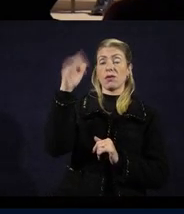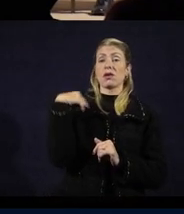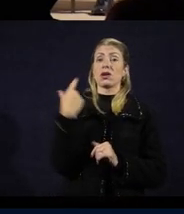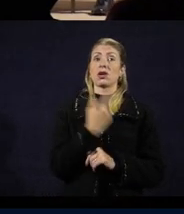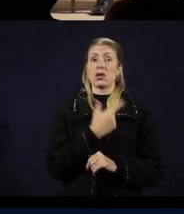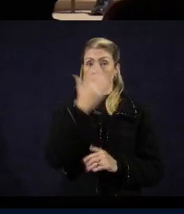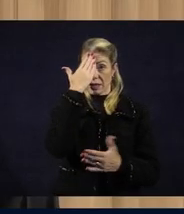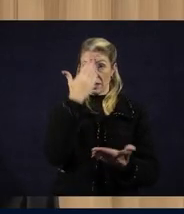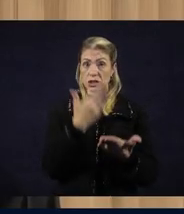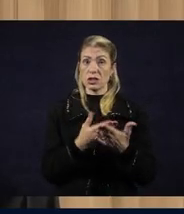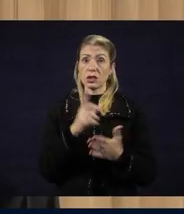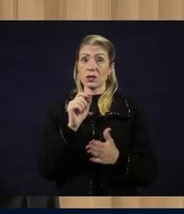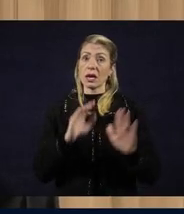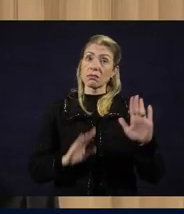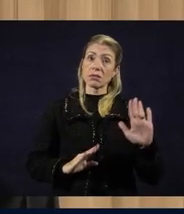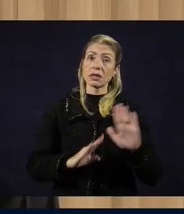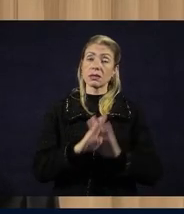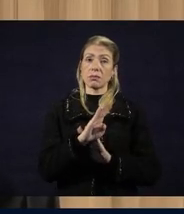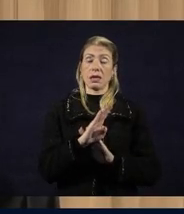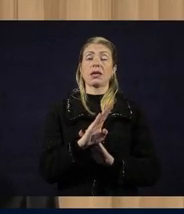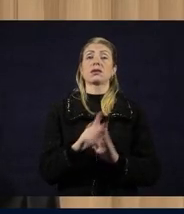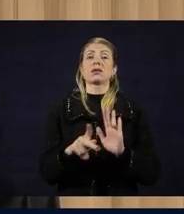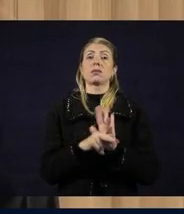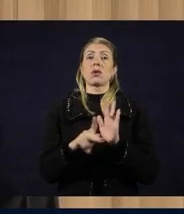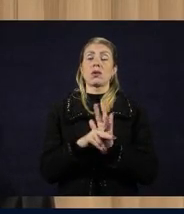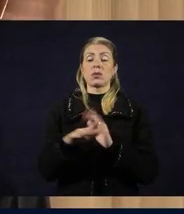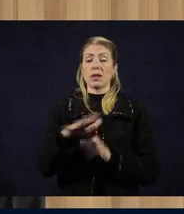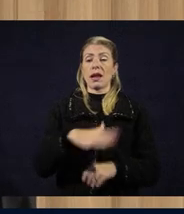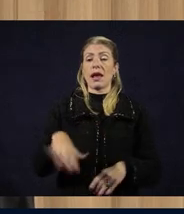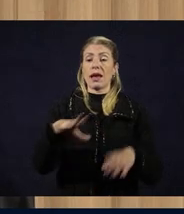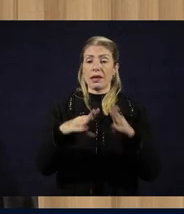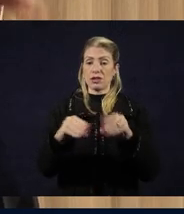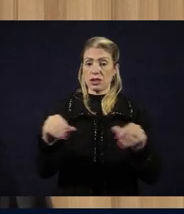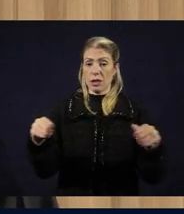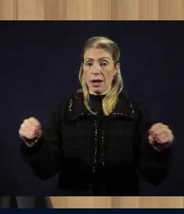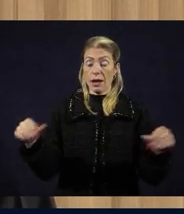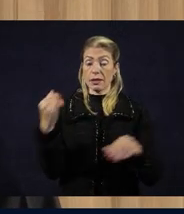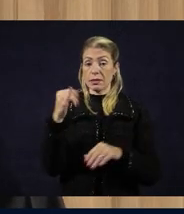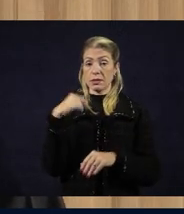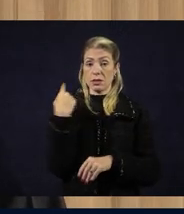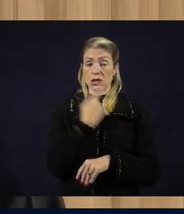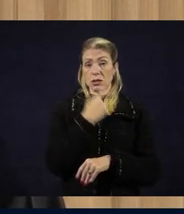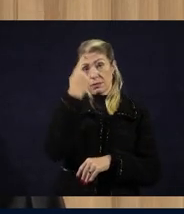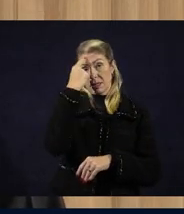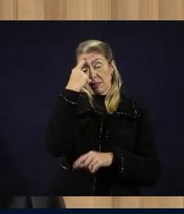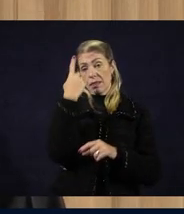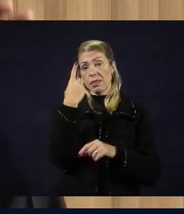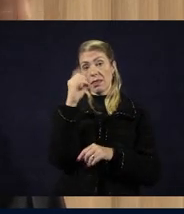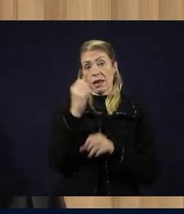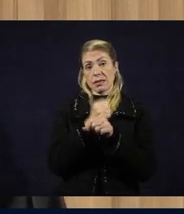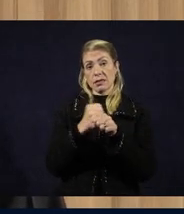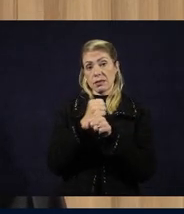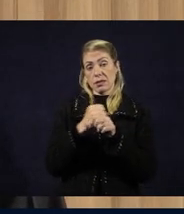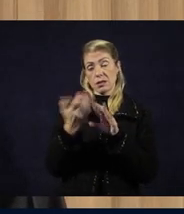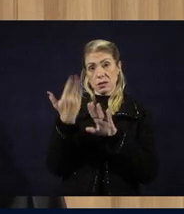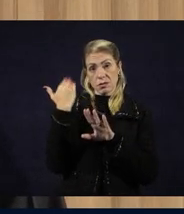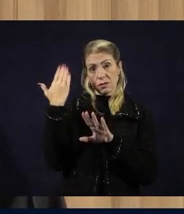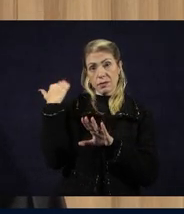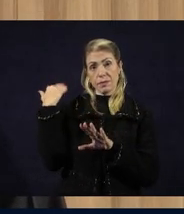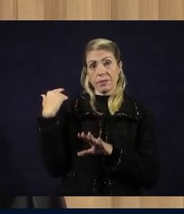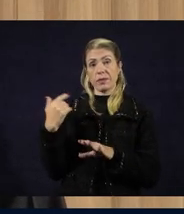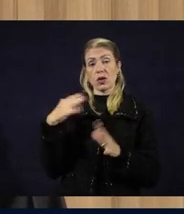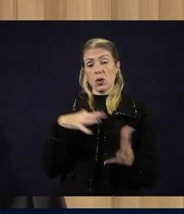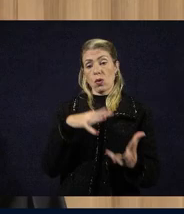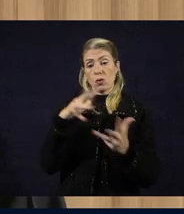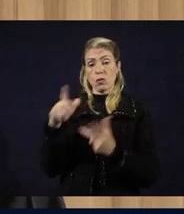no crescimento da área Por que que isso aconteceu né se a gente pegar os últimos 10 anos a gente vai ter o seguinte o